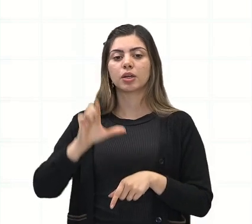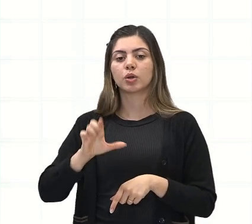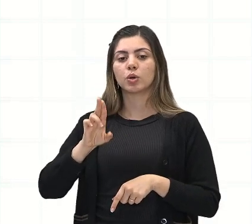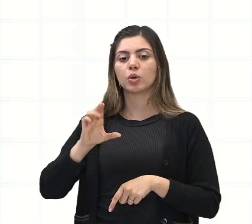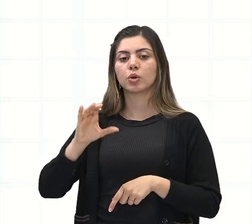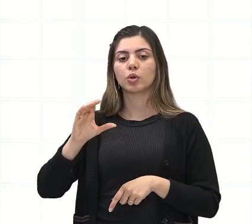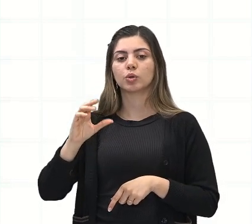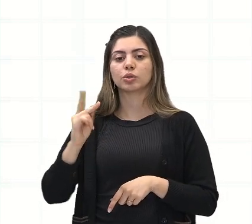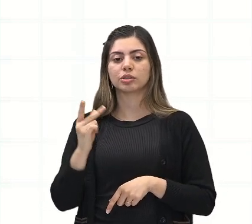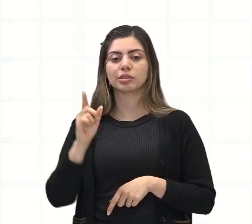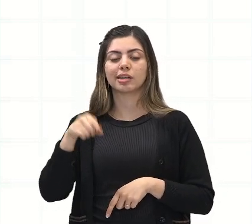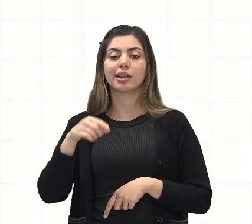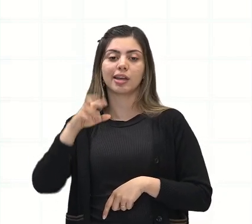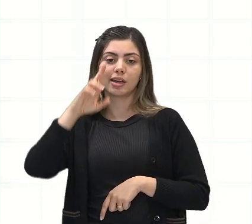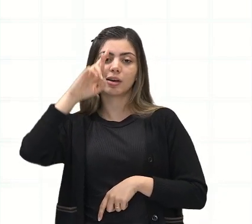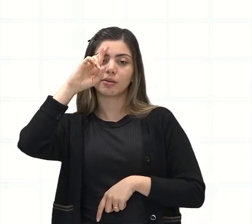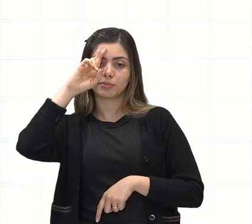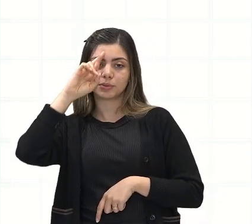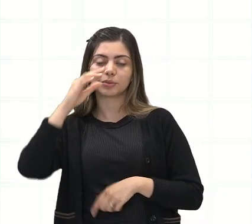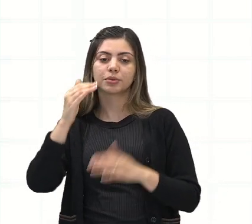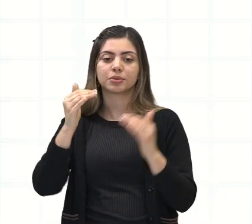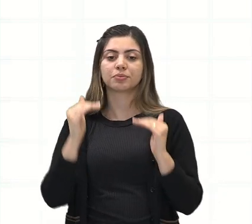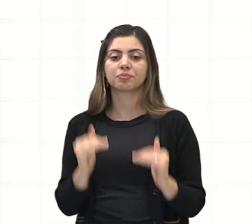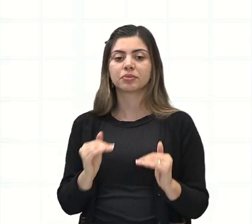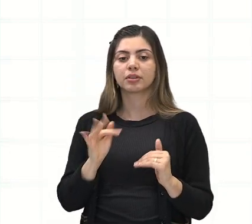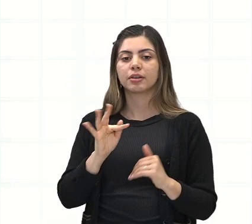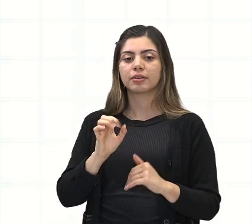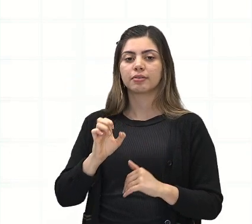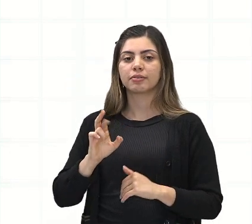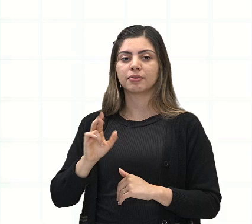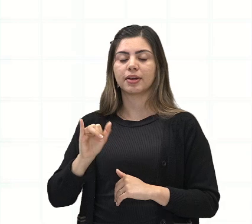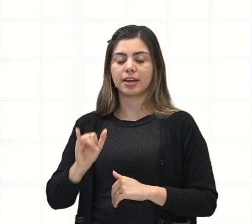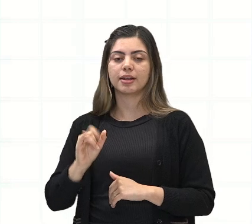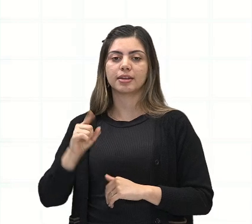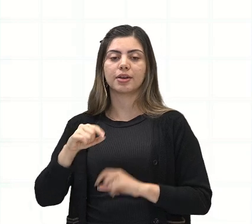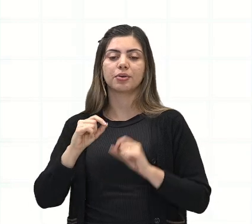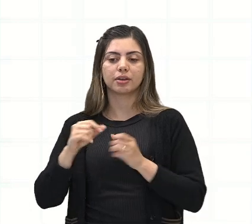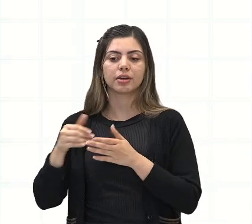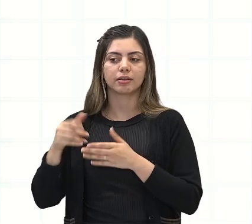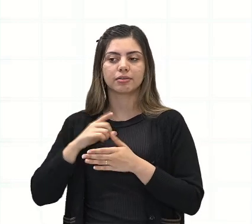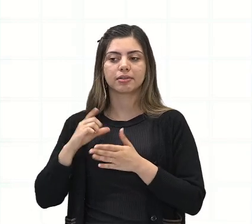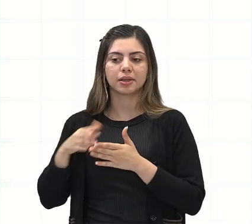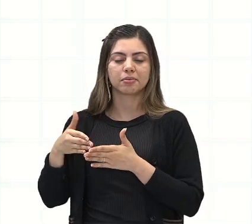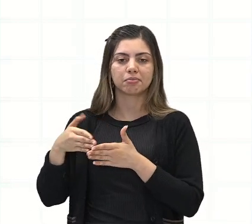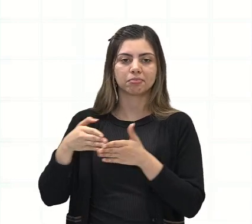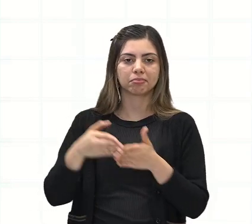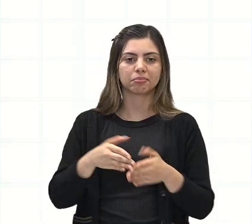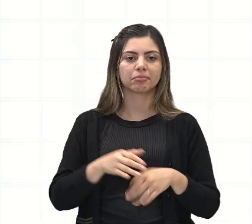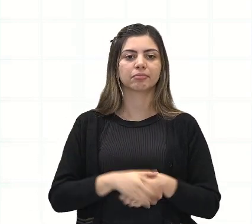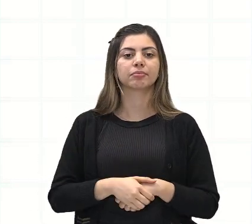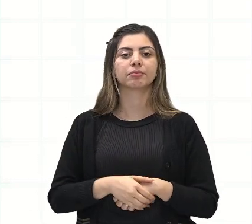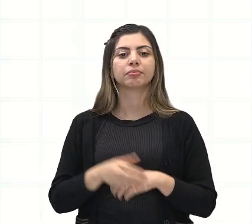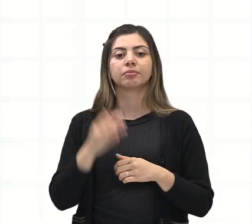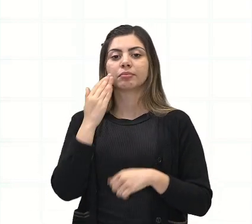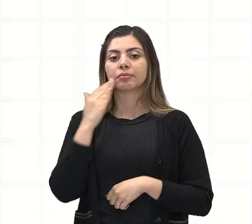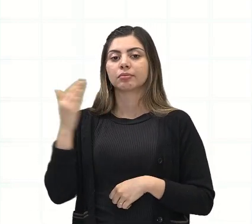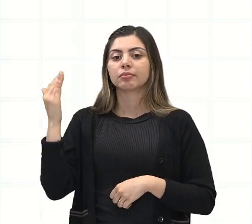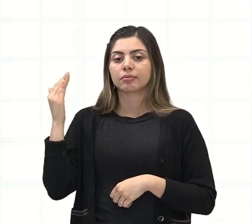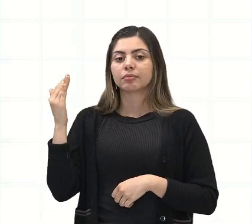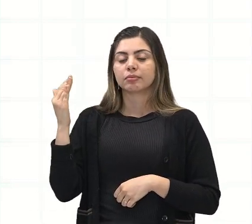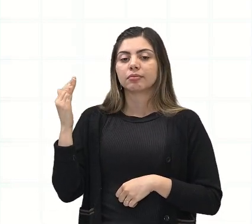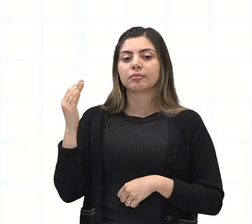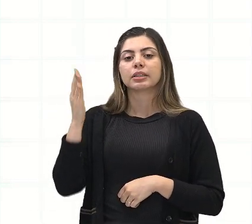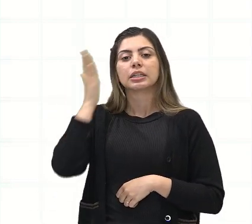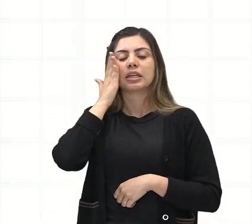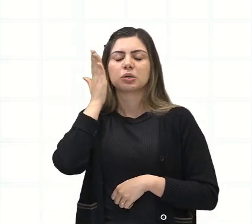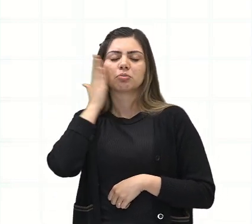boat. Ferry boat é essa embarcação que transporta veículos. Eu tenho savoir-faire, o saber fazer, eu sei fazer